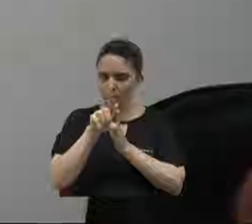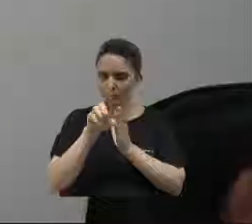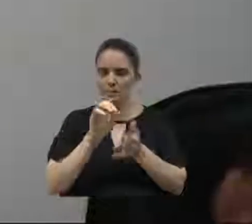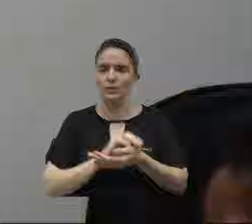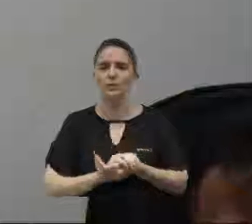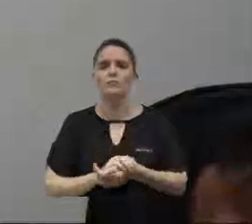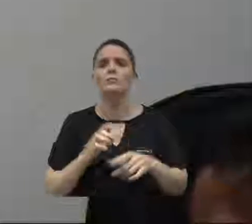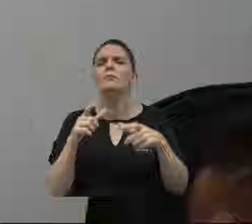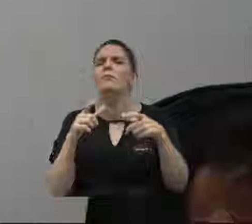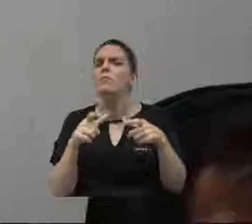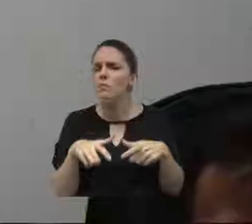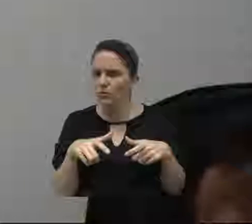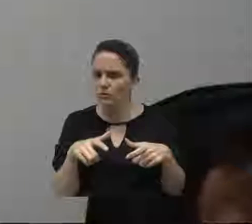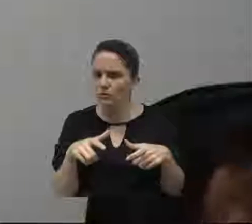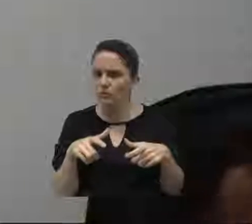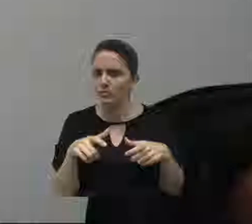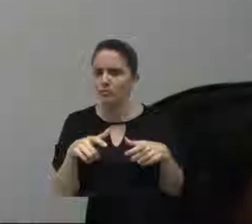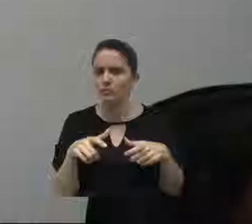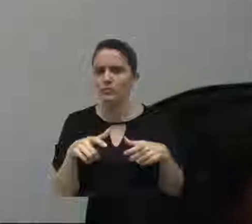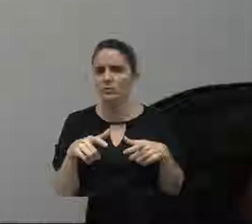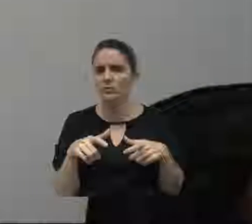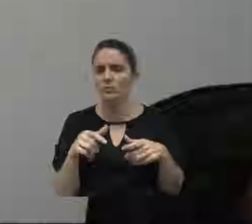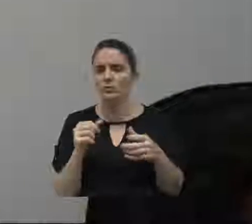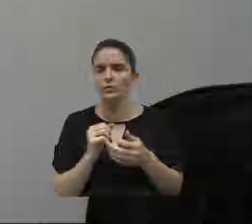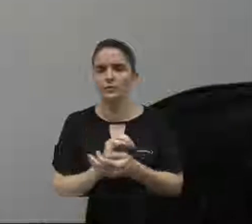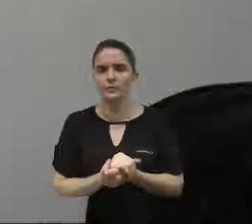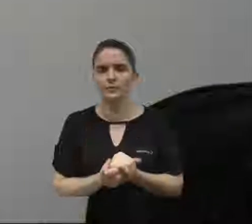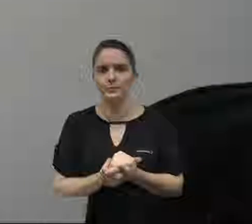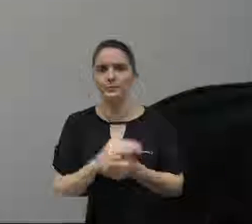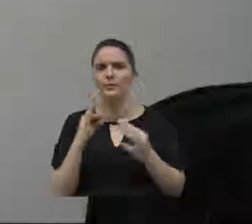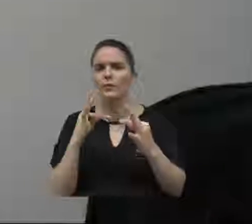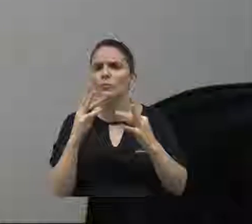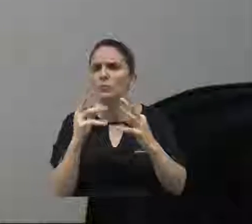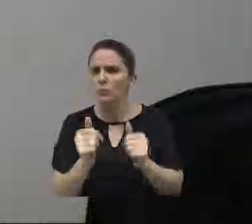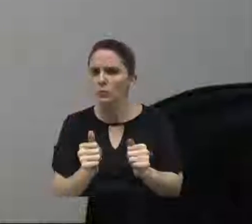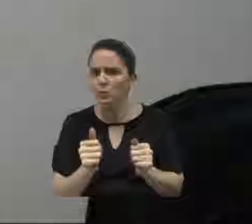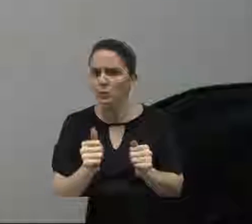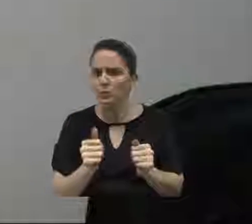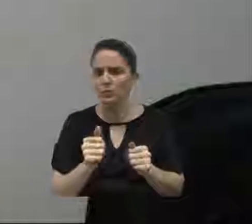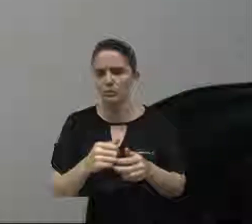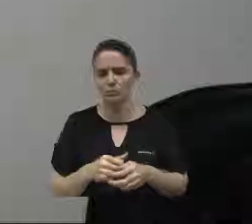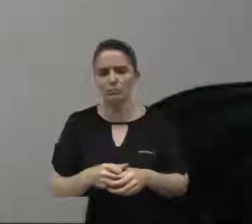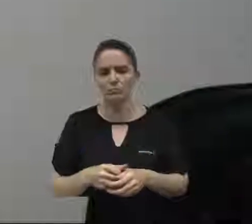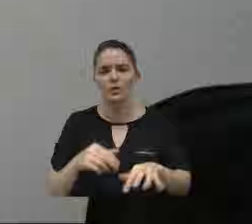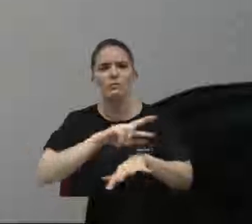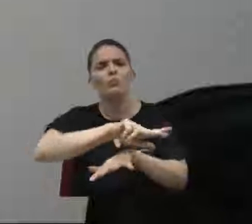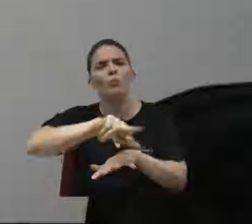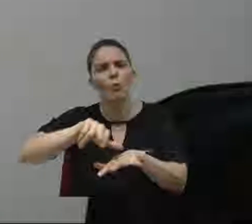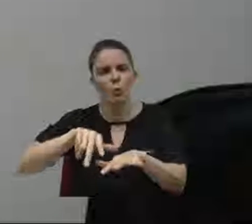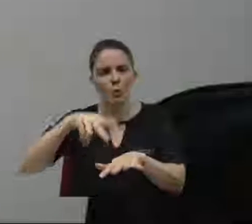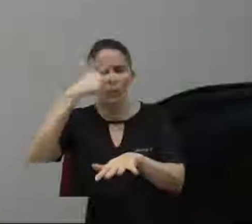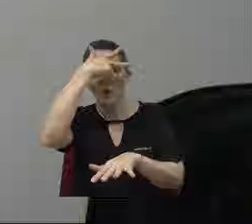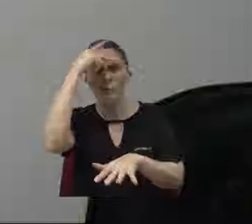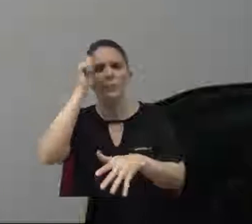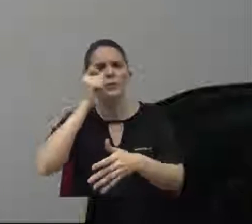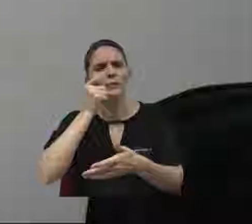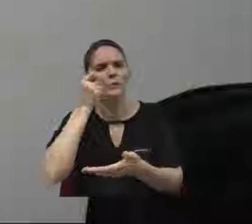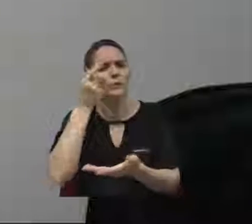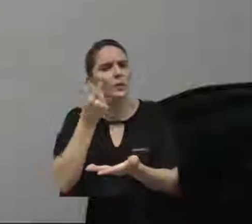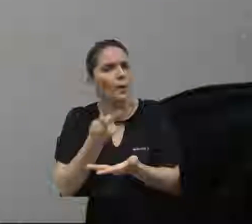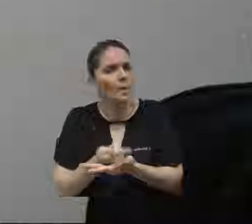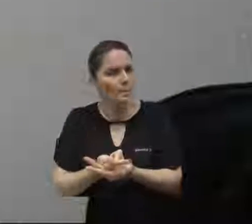onde foi parar todo aquele material que a prefeitura comprou, que uma época, não sei se vocês lembram,